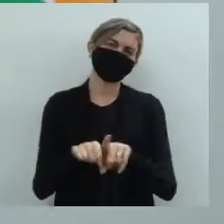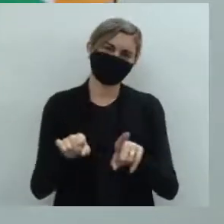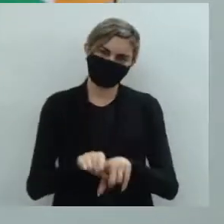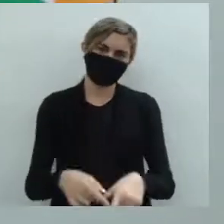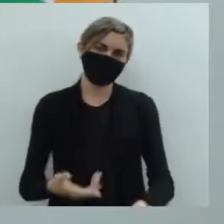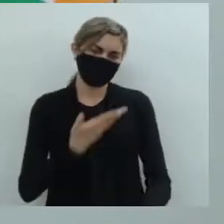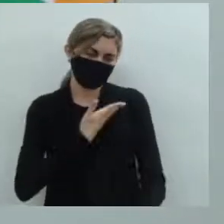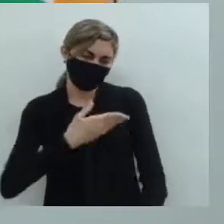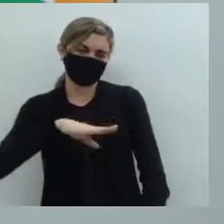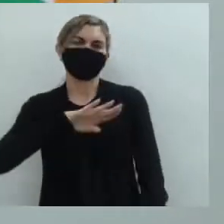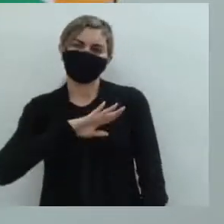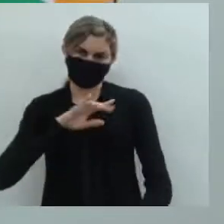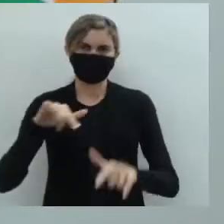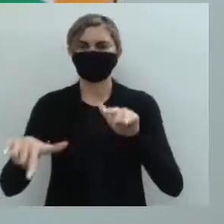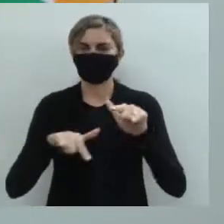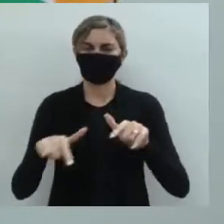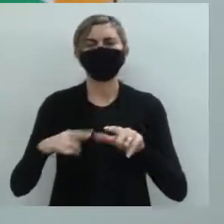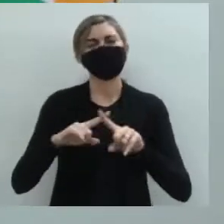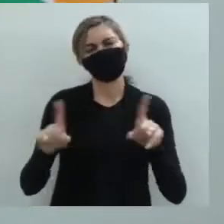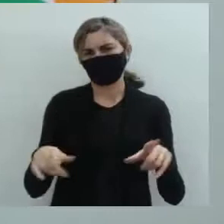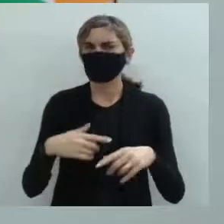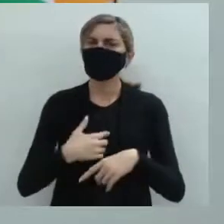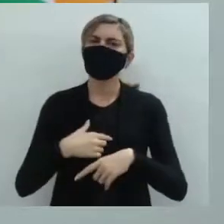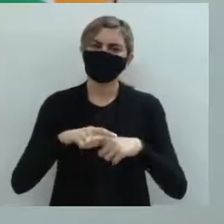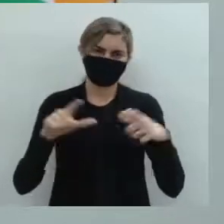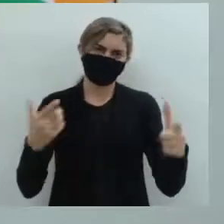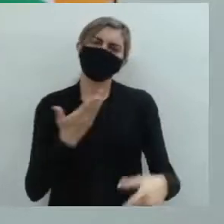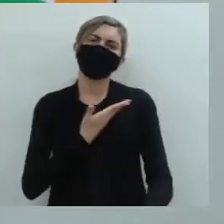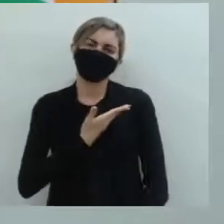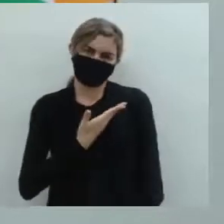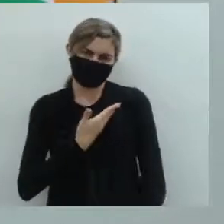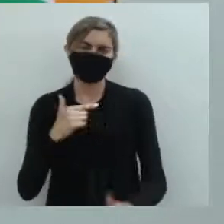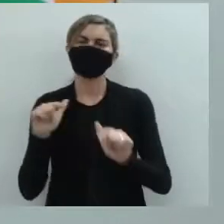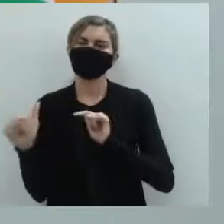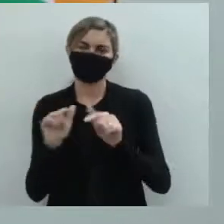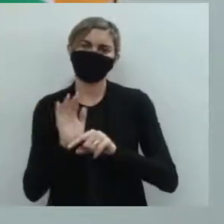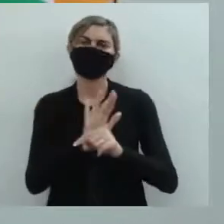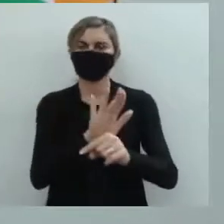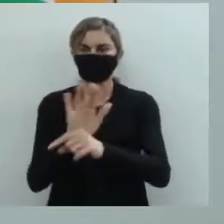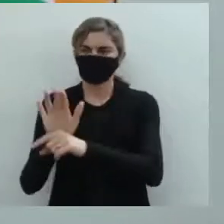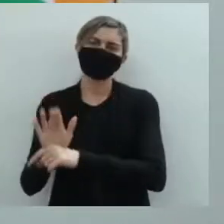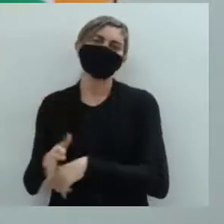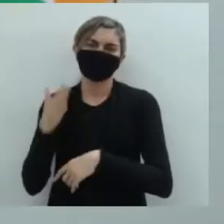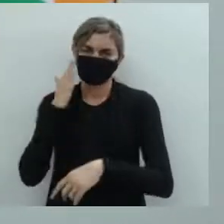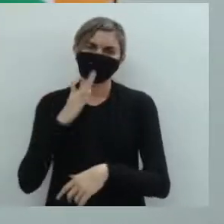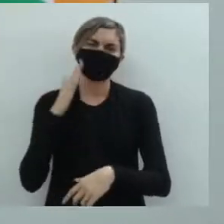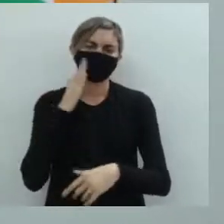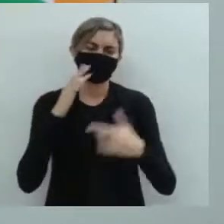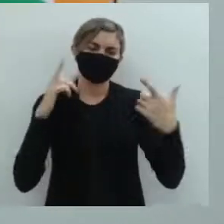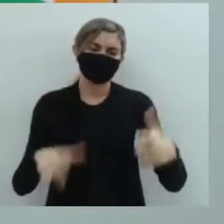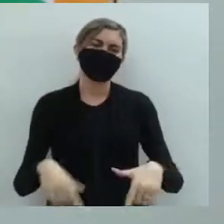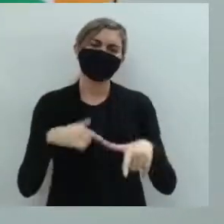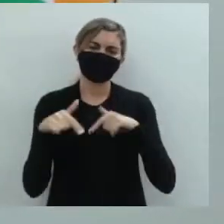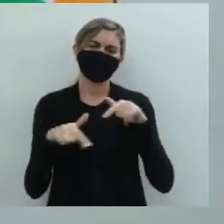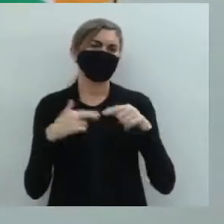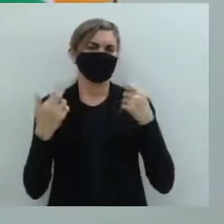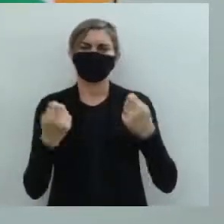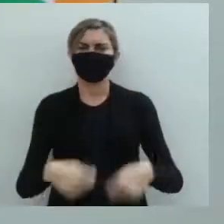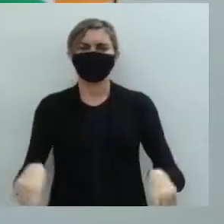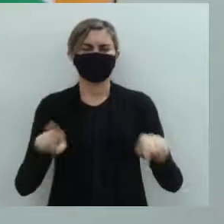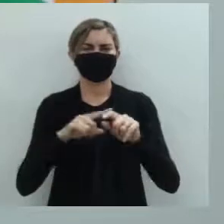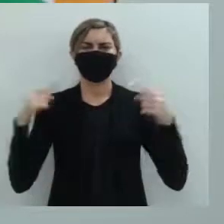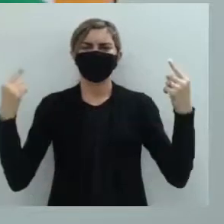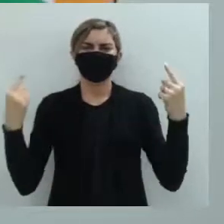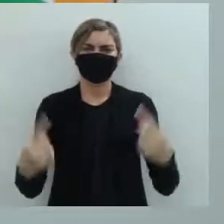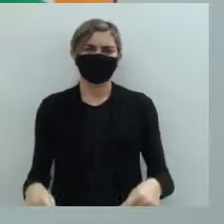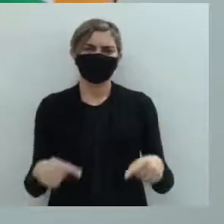eu espero que todos tenhamos colegas de trabalho, pessoas que colaborem e possam entender que o espaço de trabalho não precisa ser um espaço competitivo,